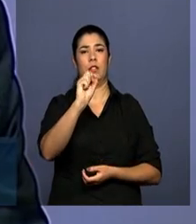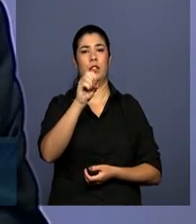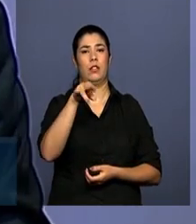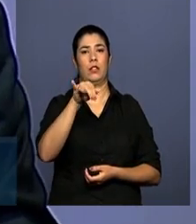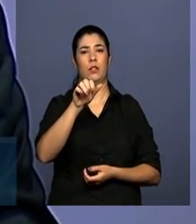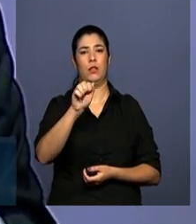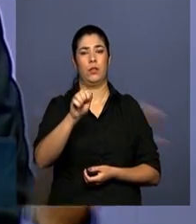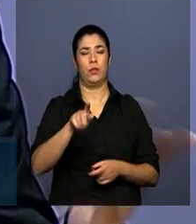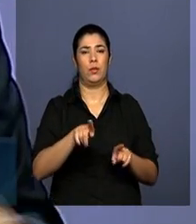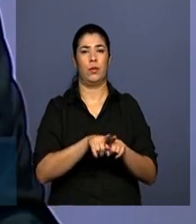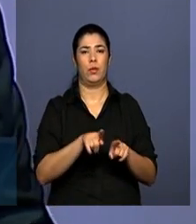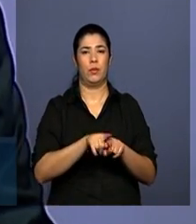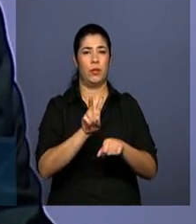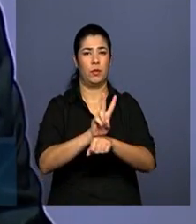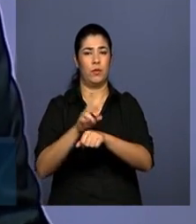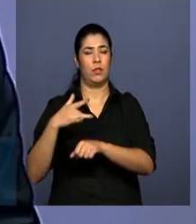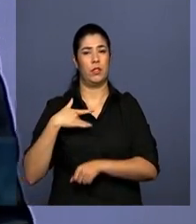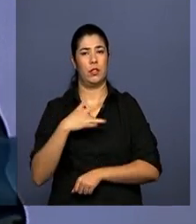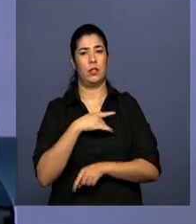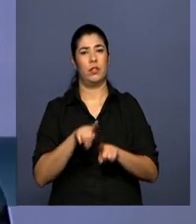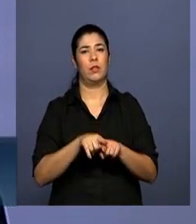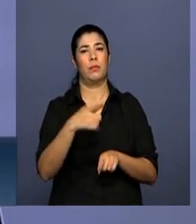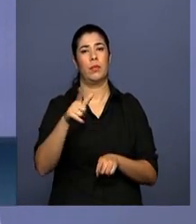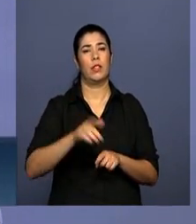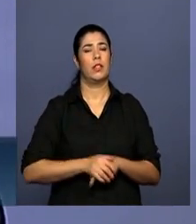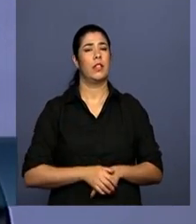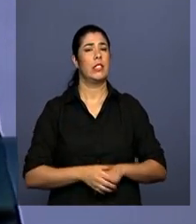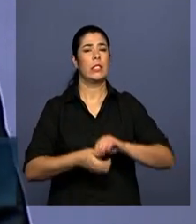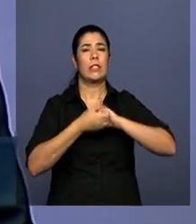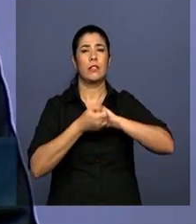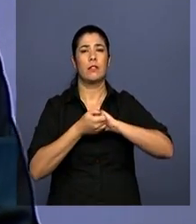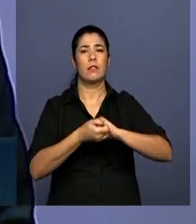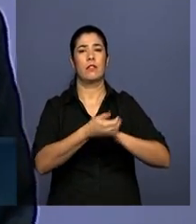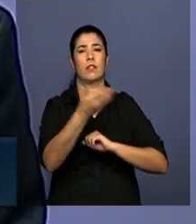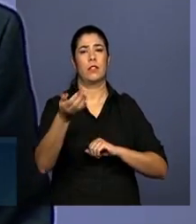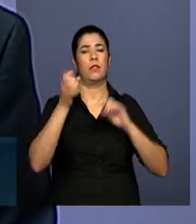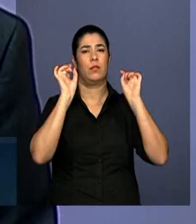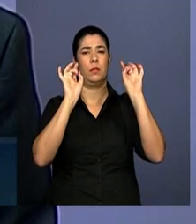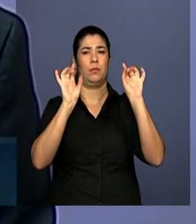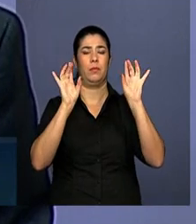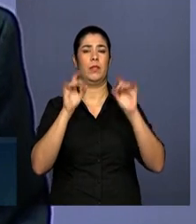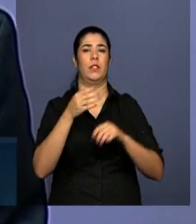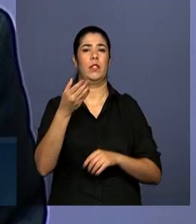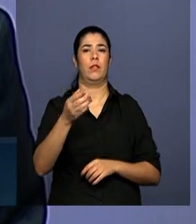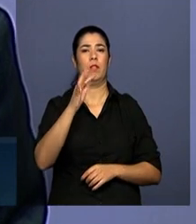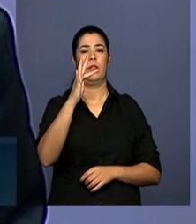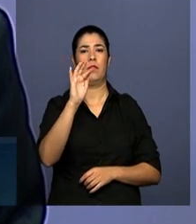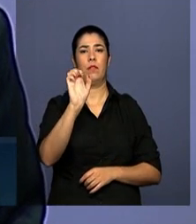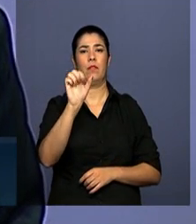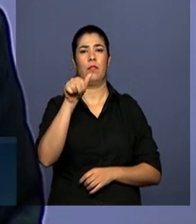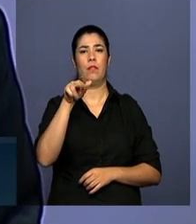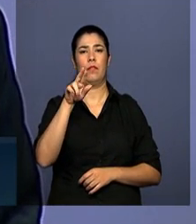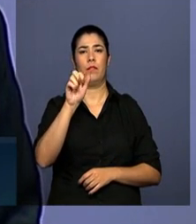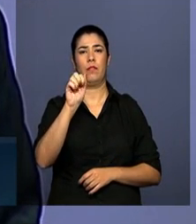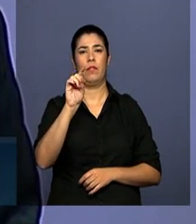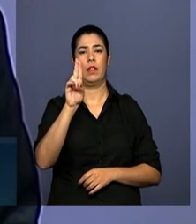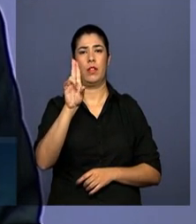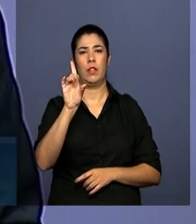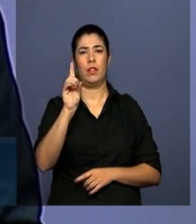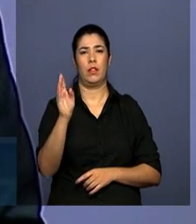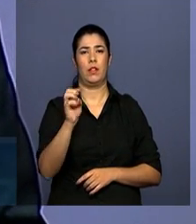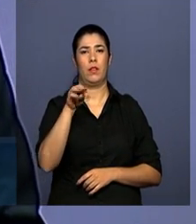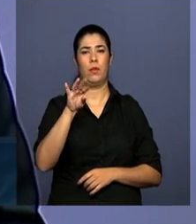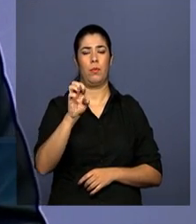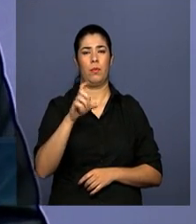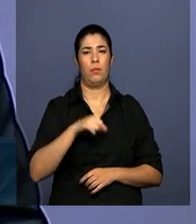Saúde, Lumena Furtado, em nome de vocês, saudar demais. Quero fazer uma saudação especial ao Fernando Monte, que é o presidente do Conselho de